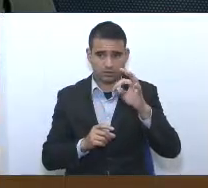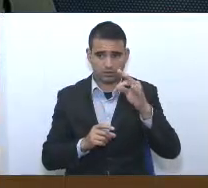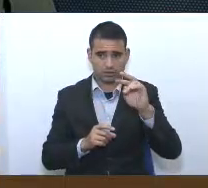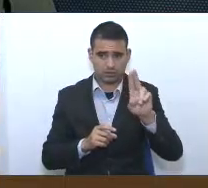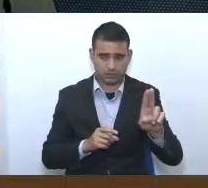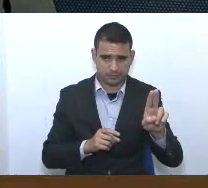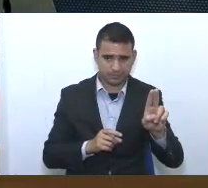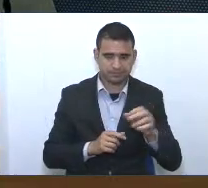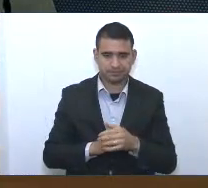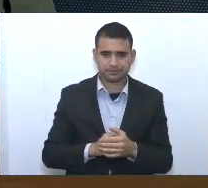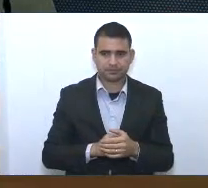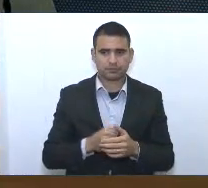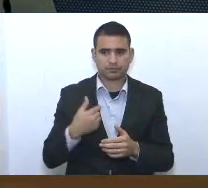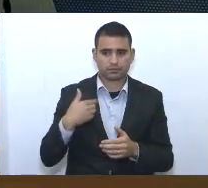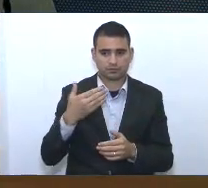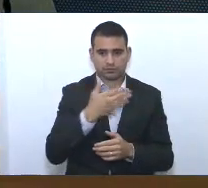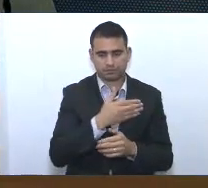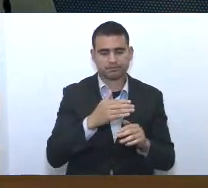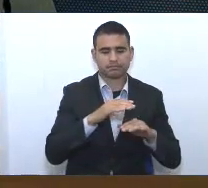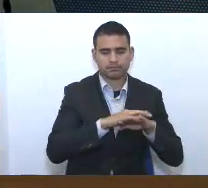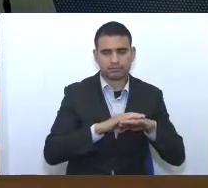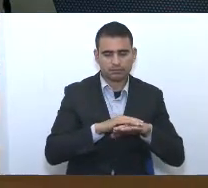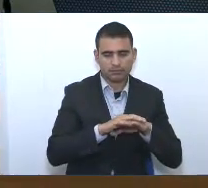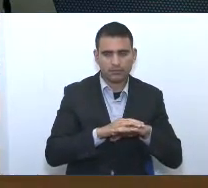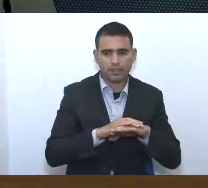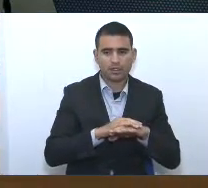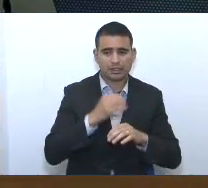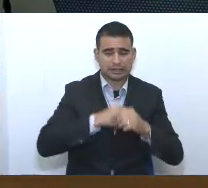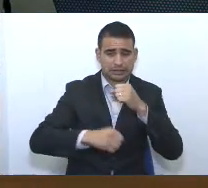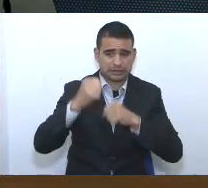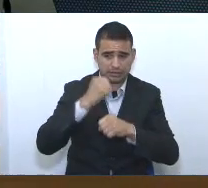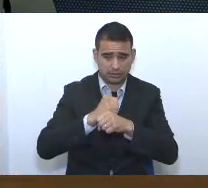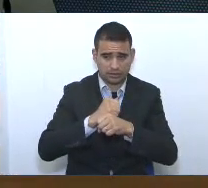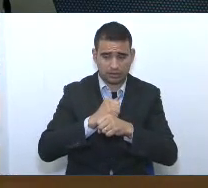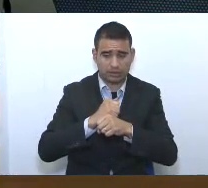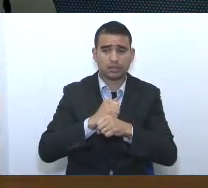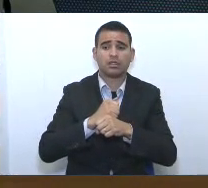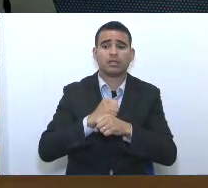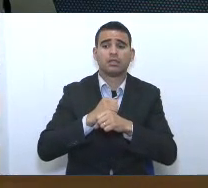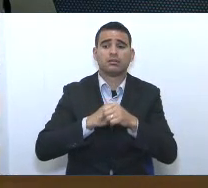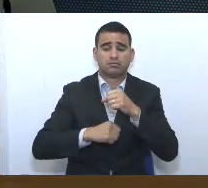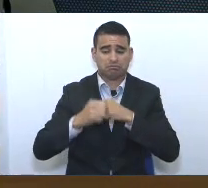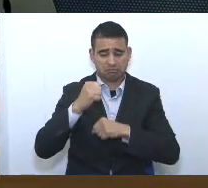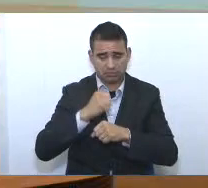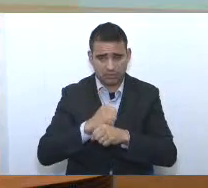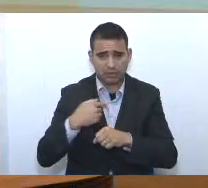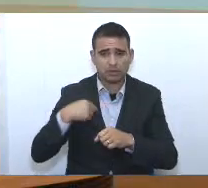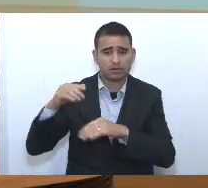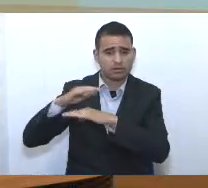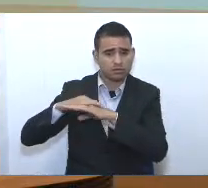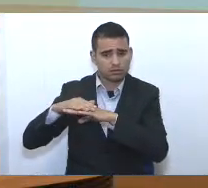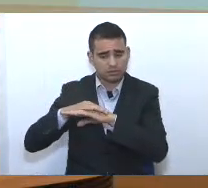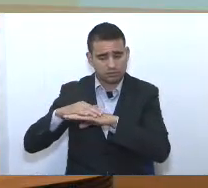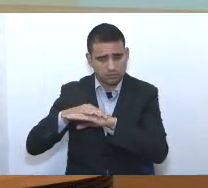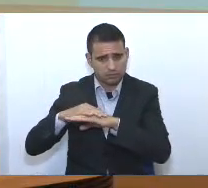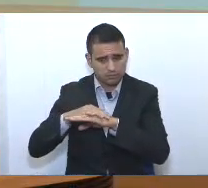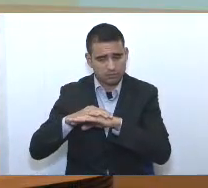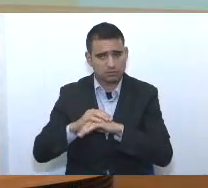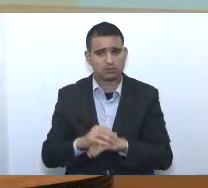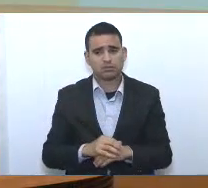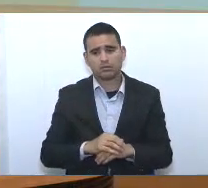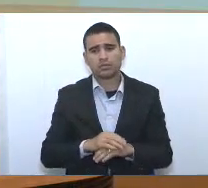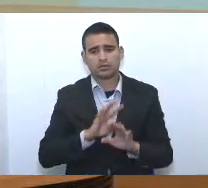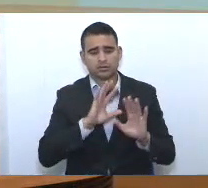E eu já tive o ano passado com o Dr. Milton. Passei um processo em mãos, que é esse daqui que eu vou passar para o senhor